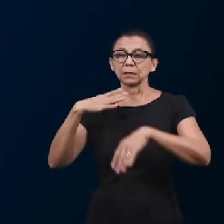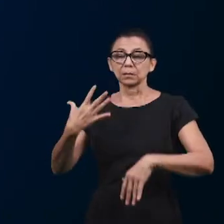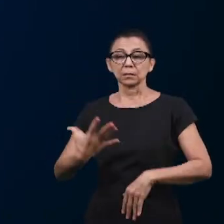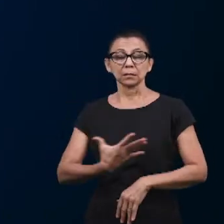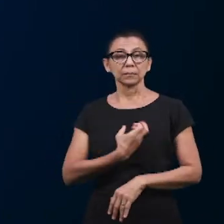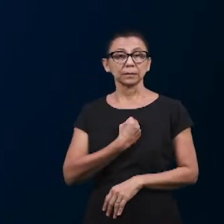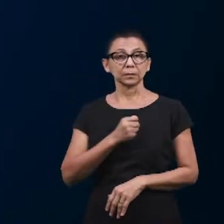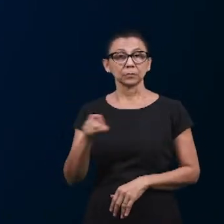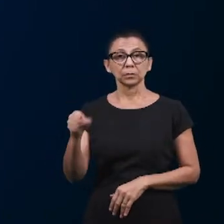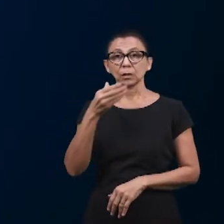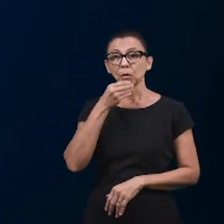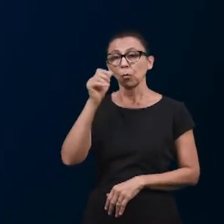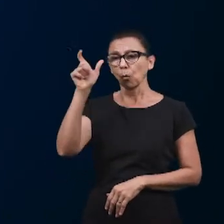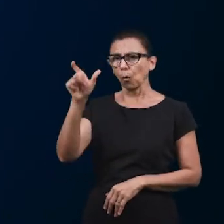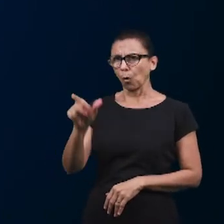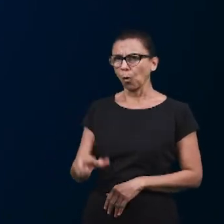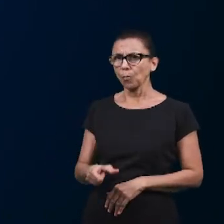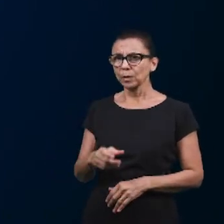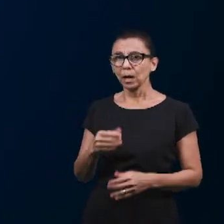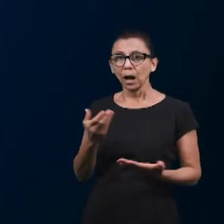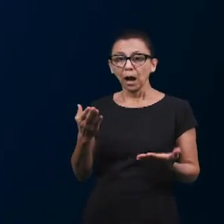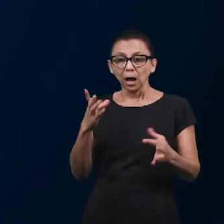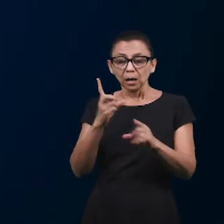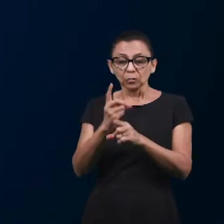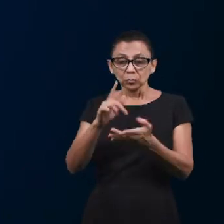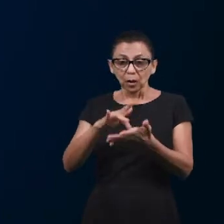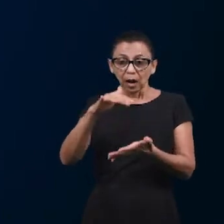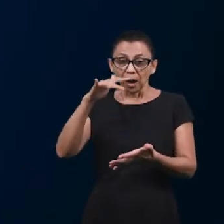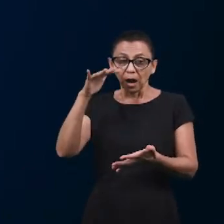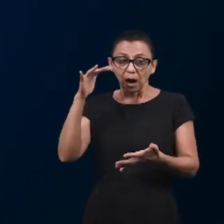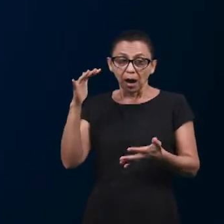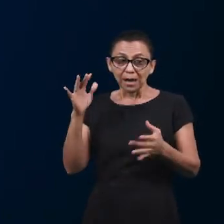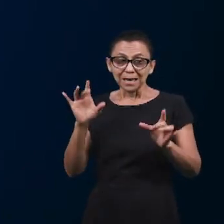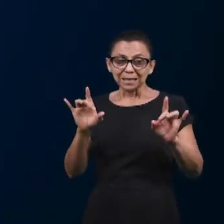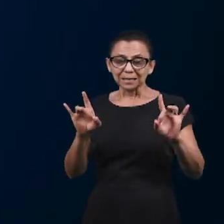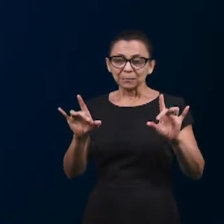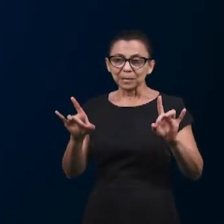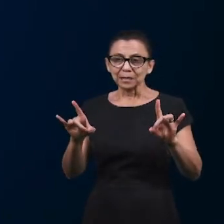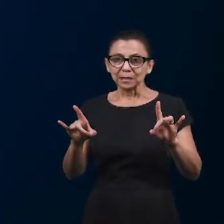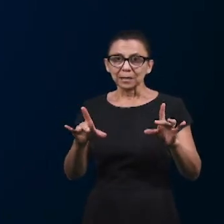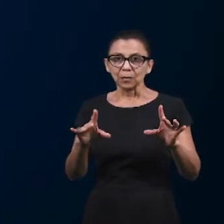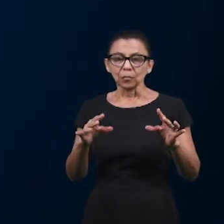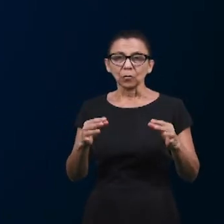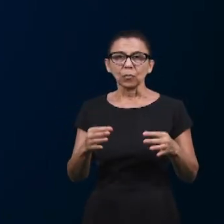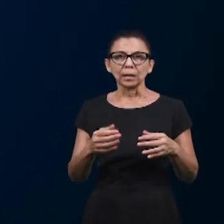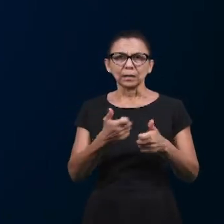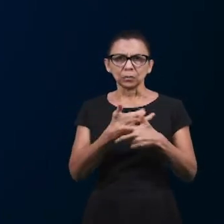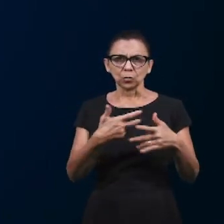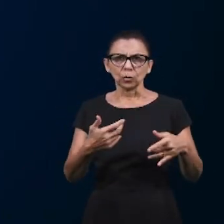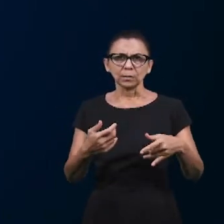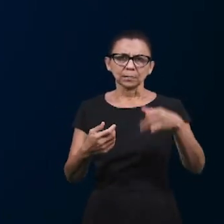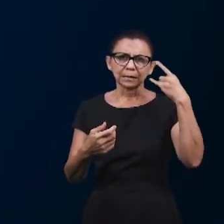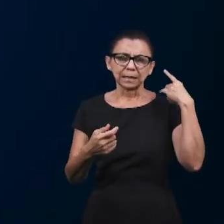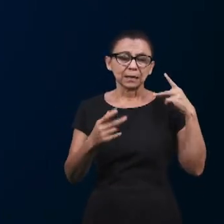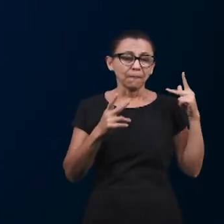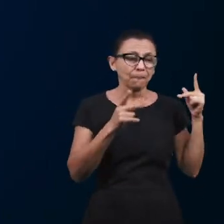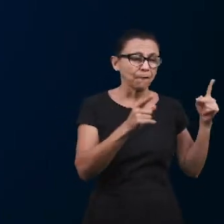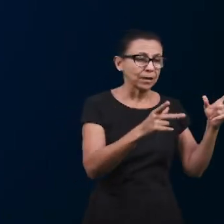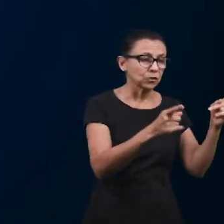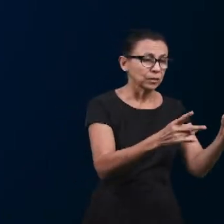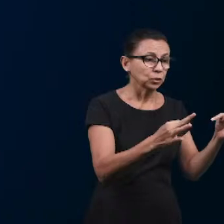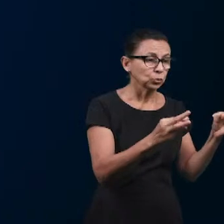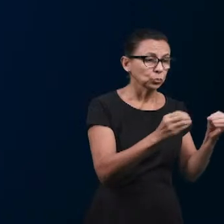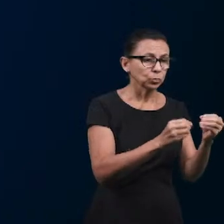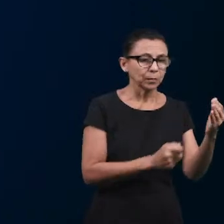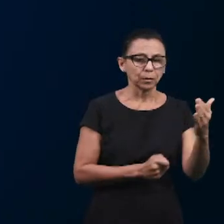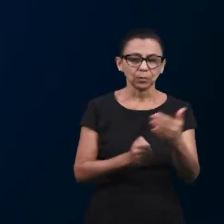tesouro tão valioso, ele abre mão de tudo que ele tinha para comprar, para adquirir aquele campo. Assim é o processo da salvação